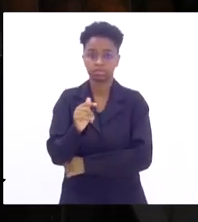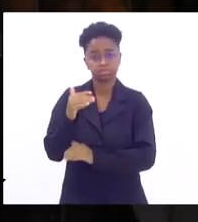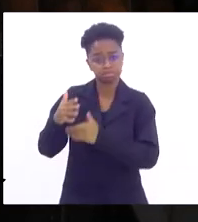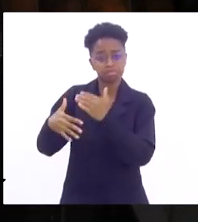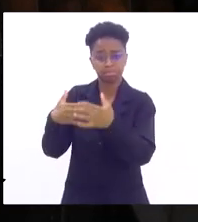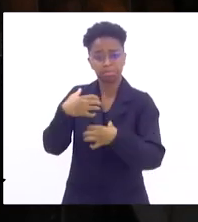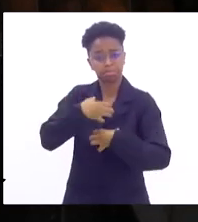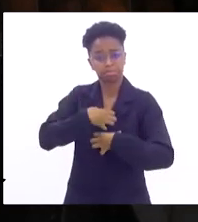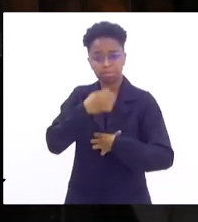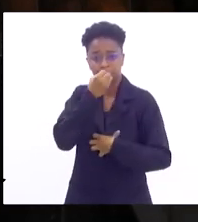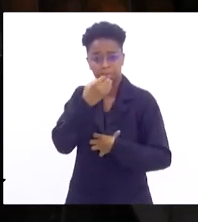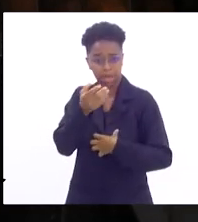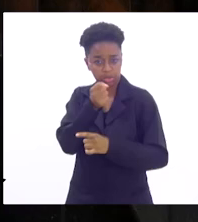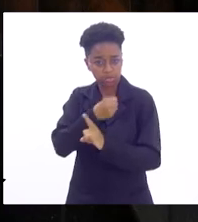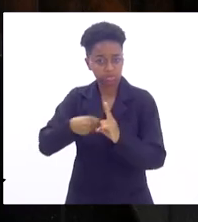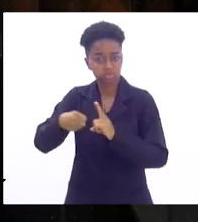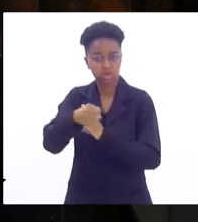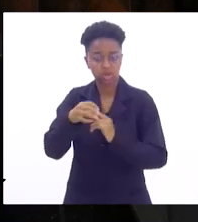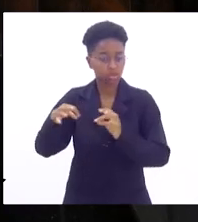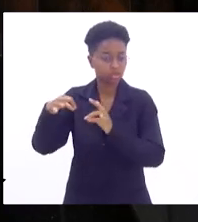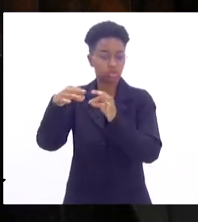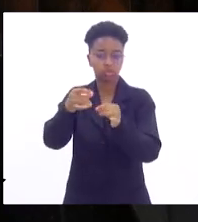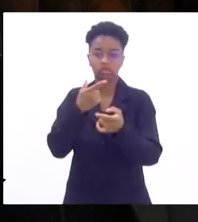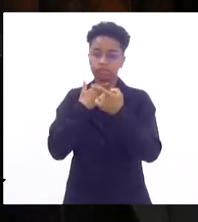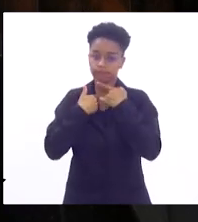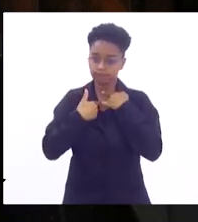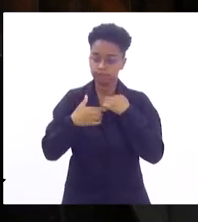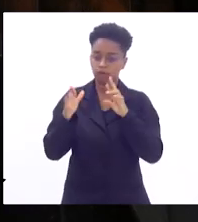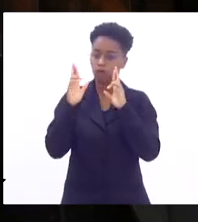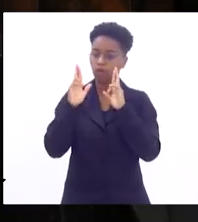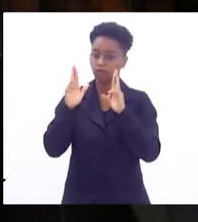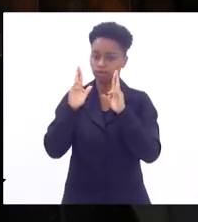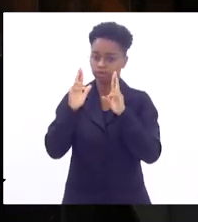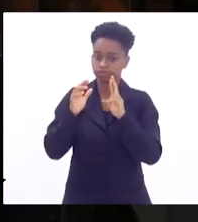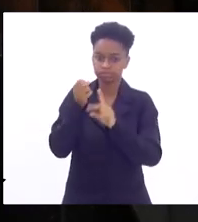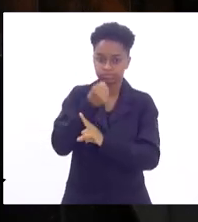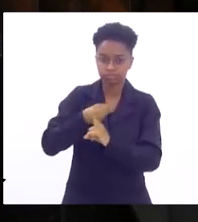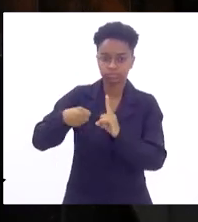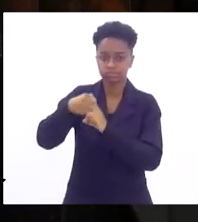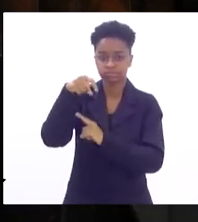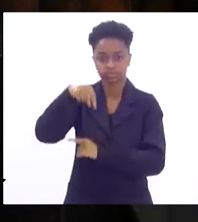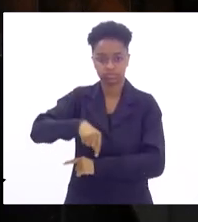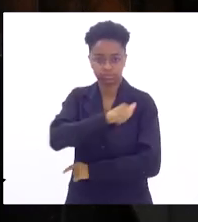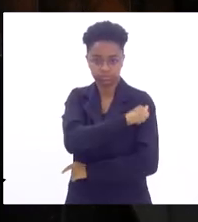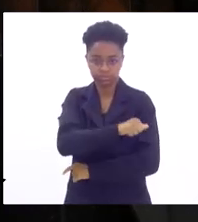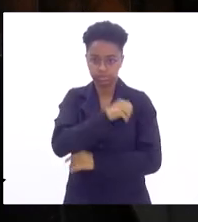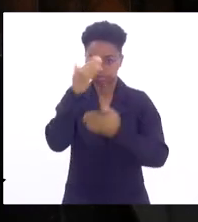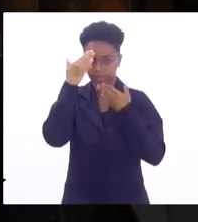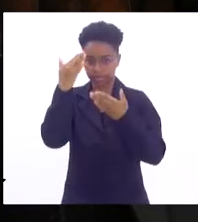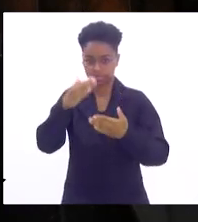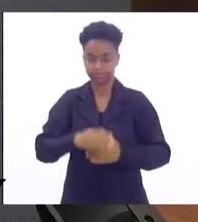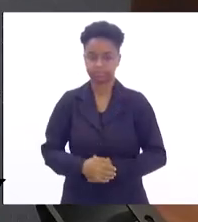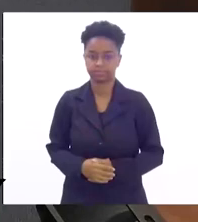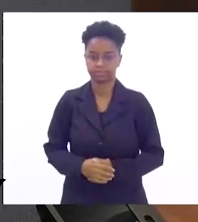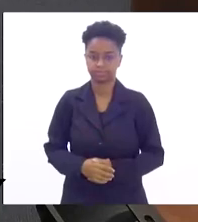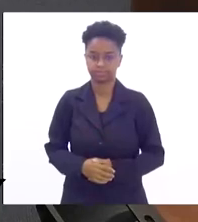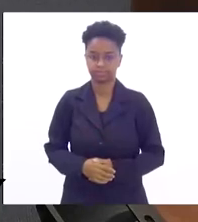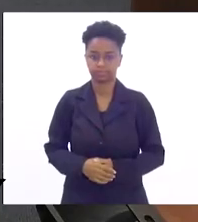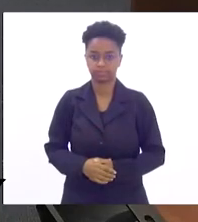bem-estar social que é o que todos nós desejamos para a sociedade Fluminense Muito obrigado